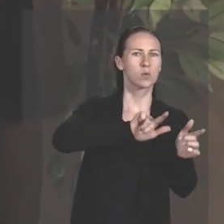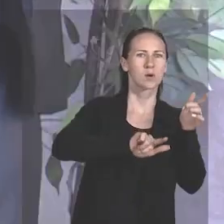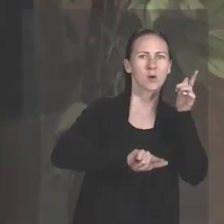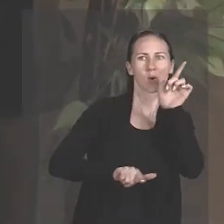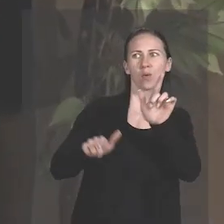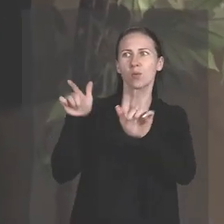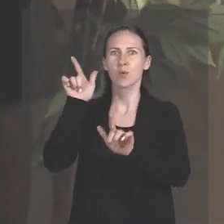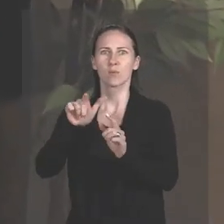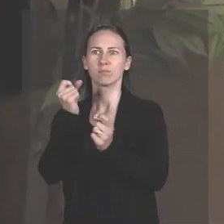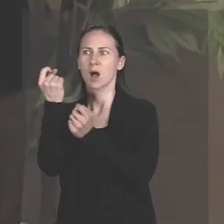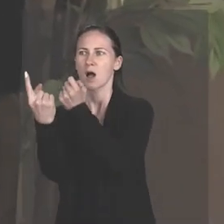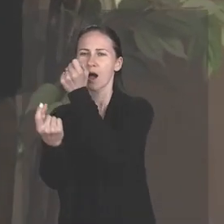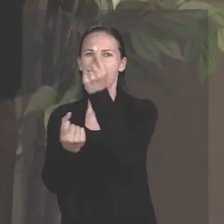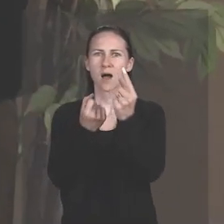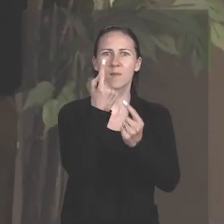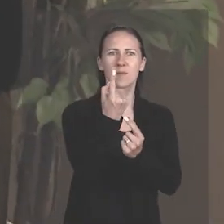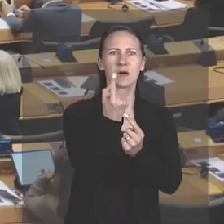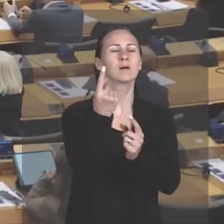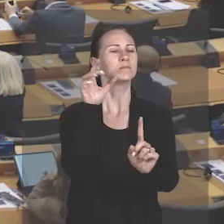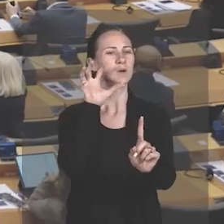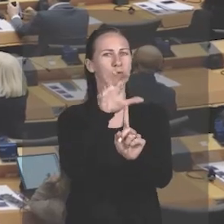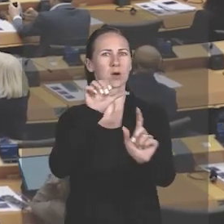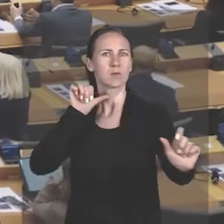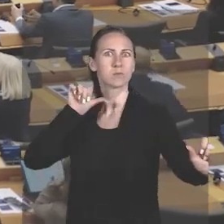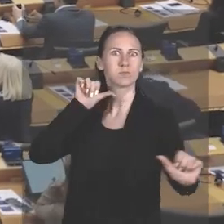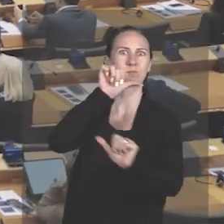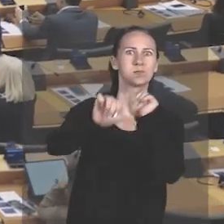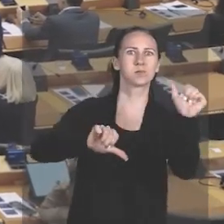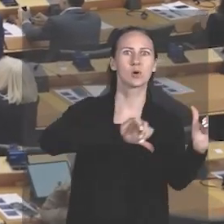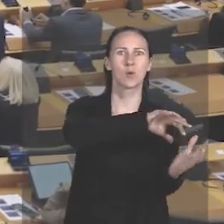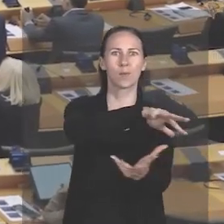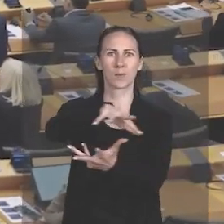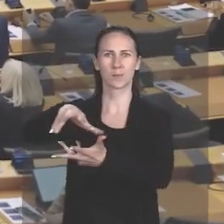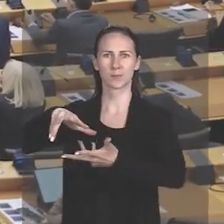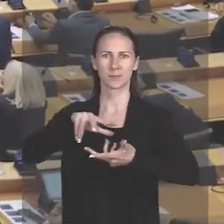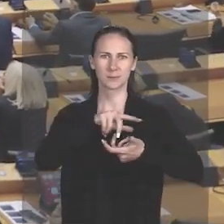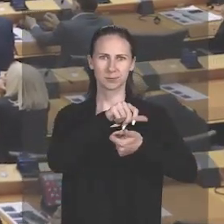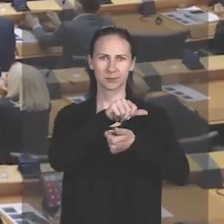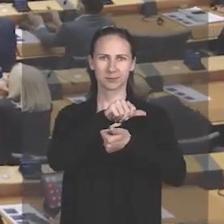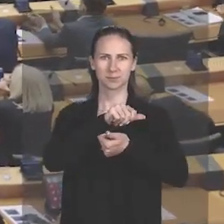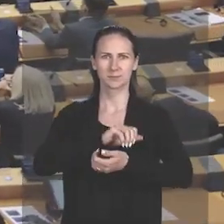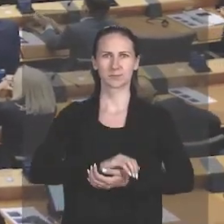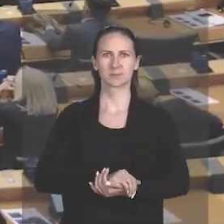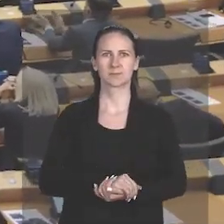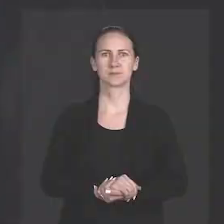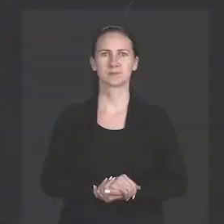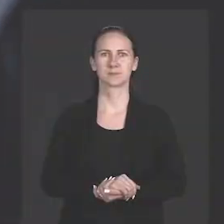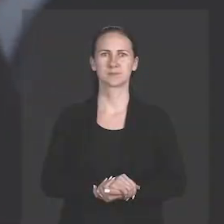Conquistas individuais podem levar a transformações mundiais.